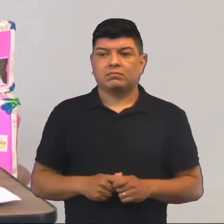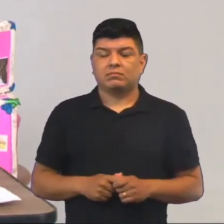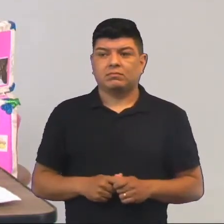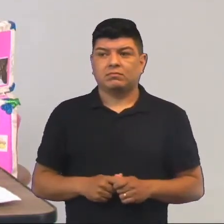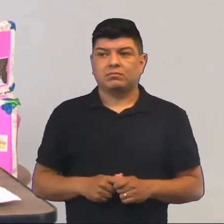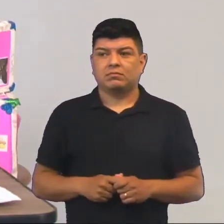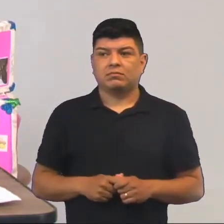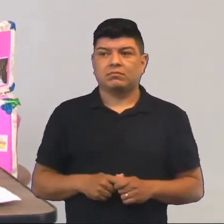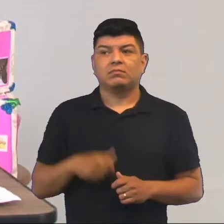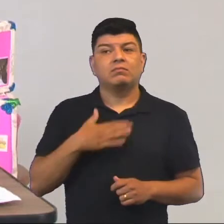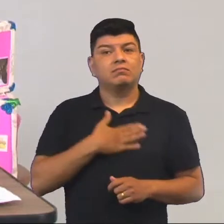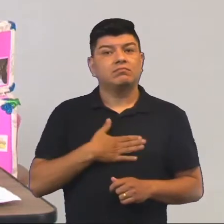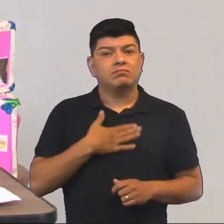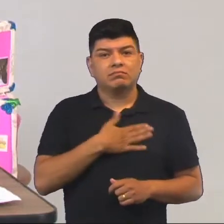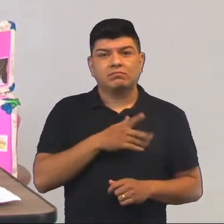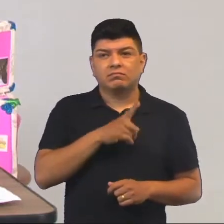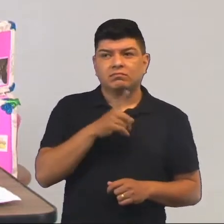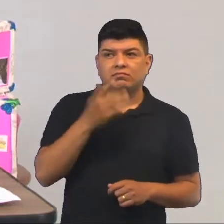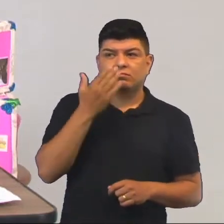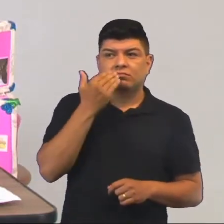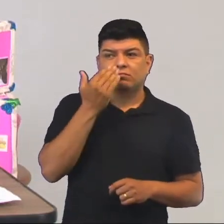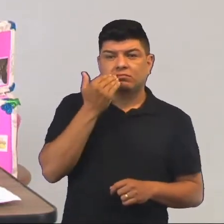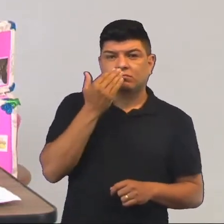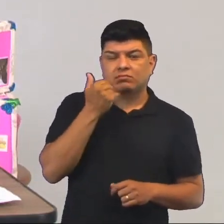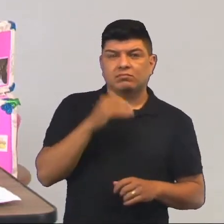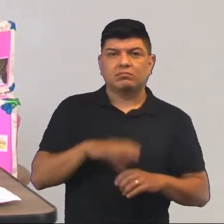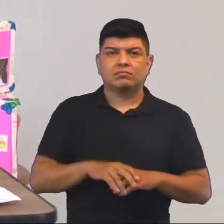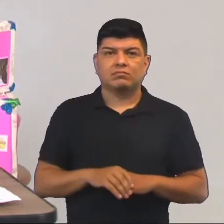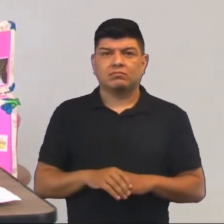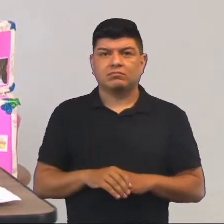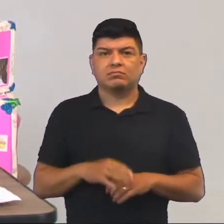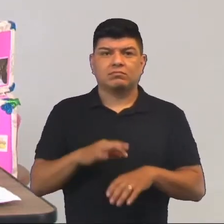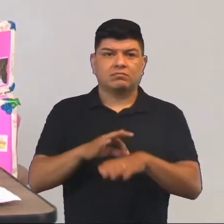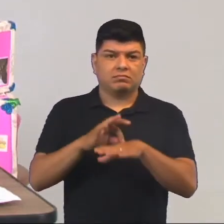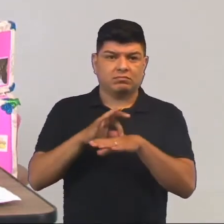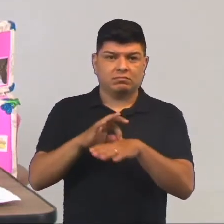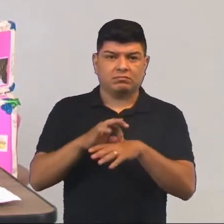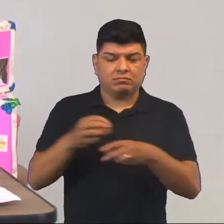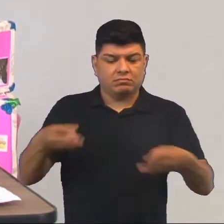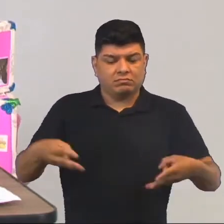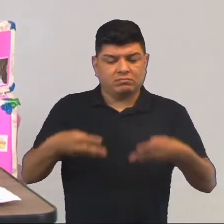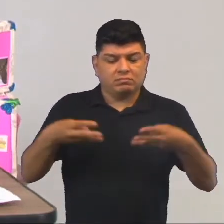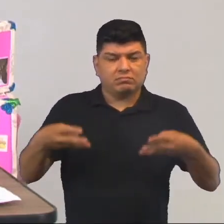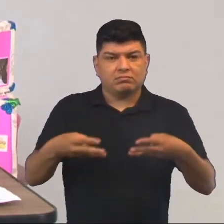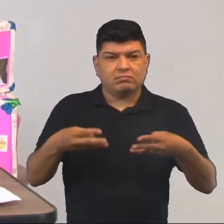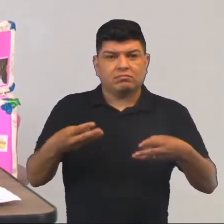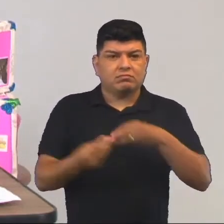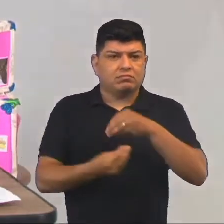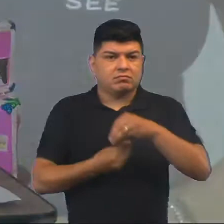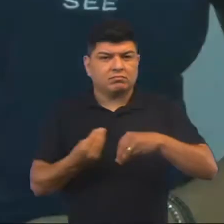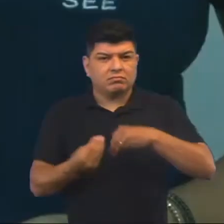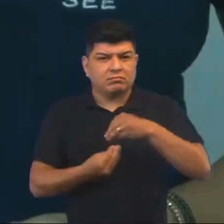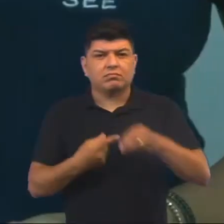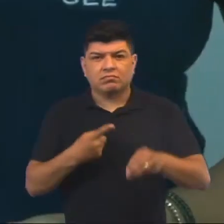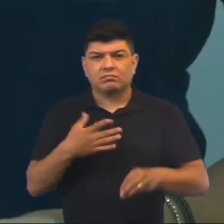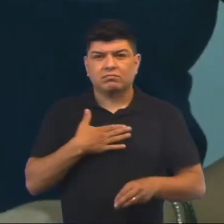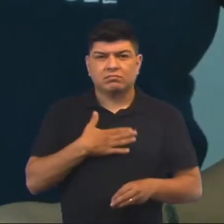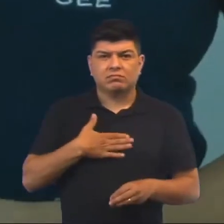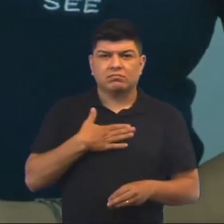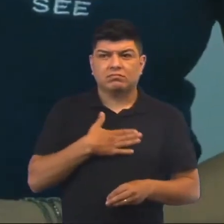sobre quem gosta em casa de comer carne com legumes, carne cozida com